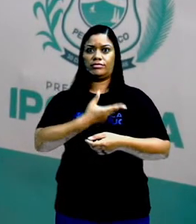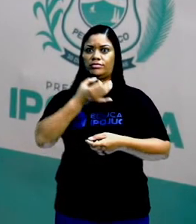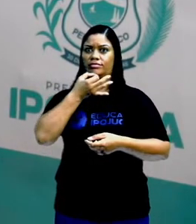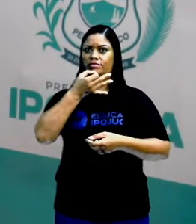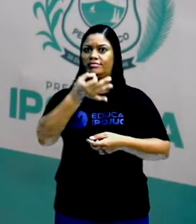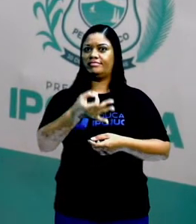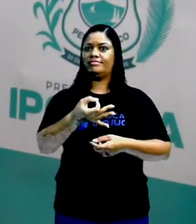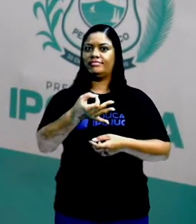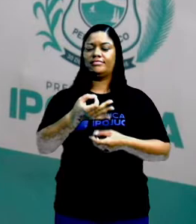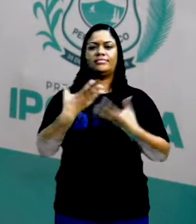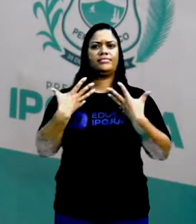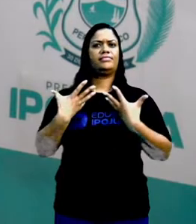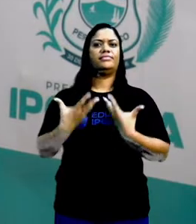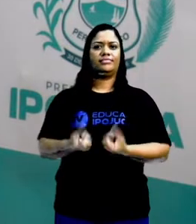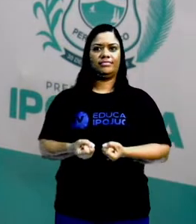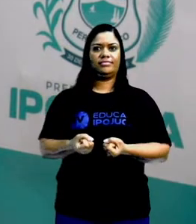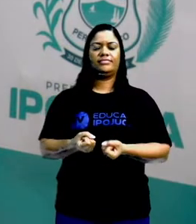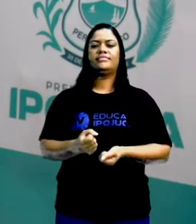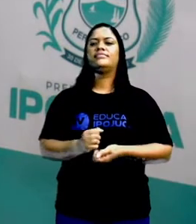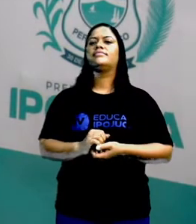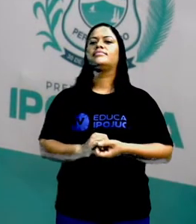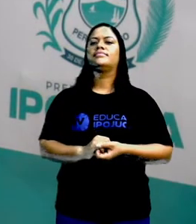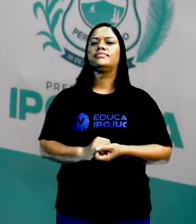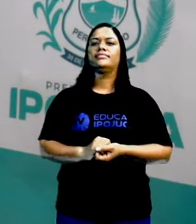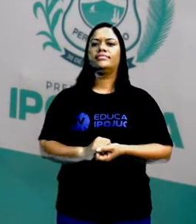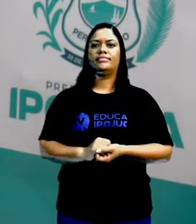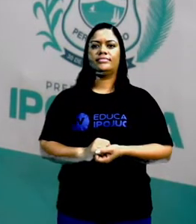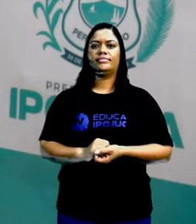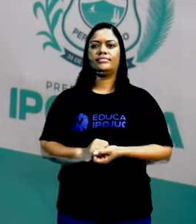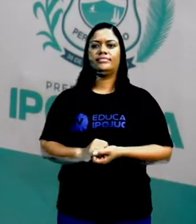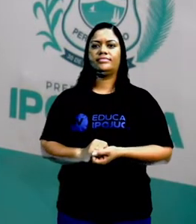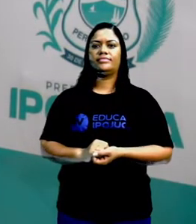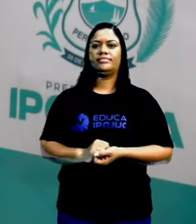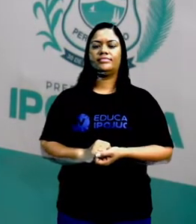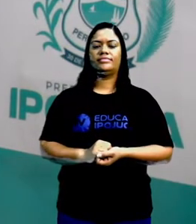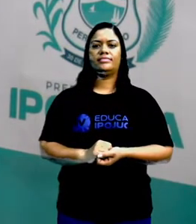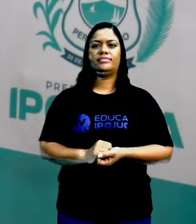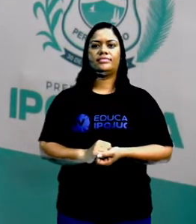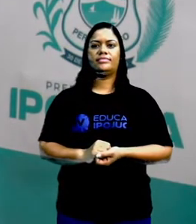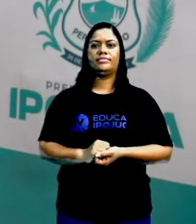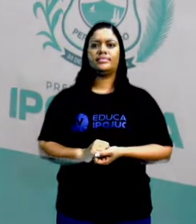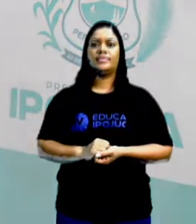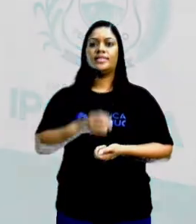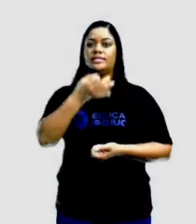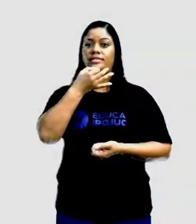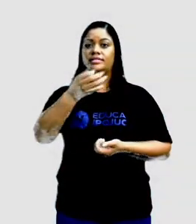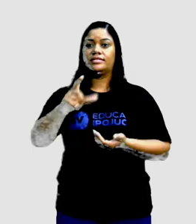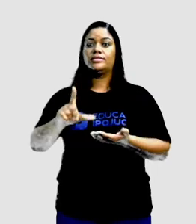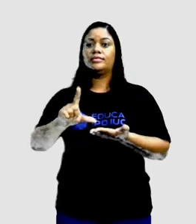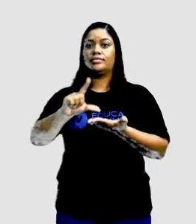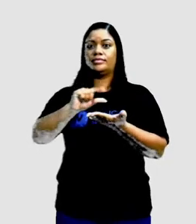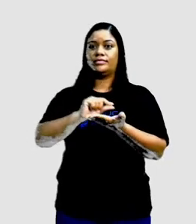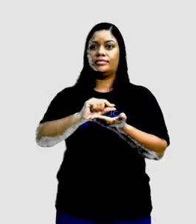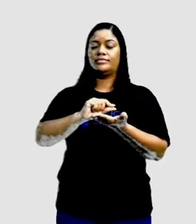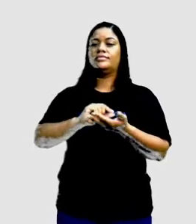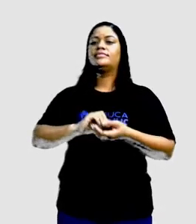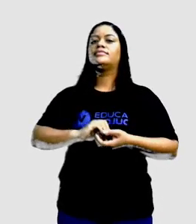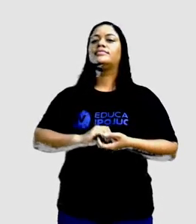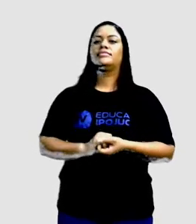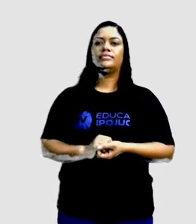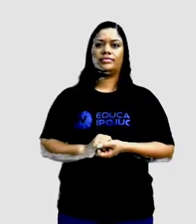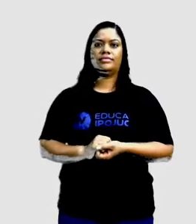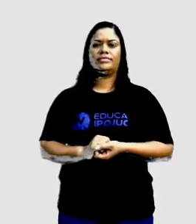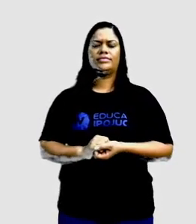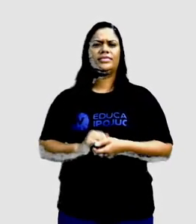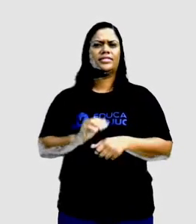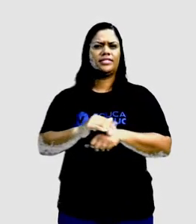sejam aceitáveis, tá? E aí, o artigo de opinião tem como objetivo convencer o leitor